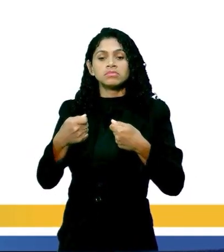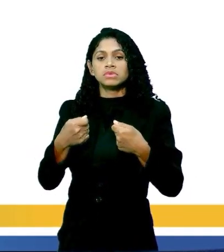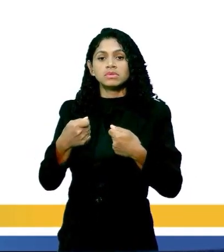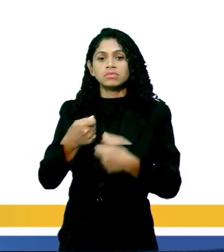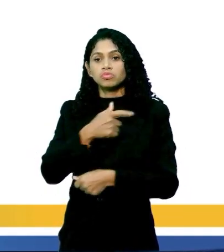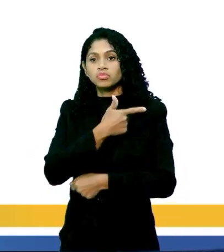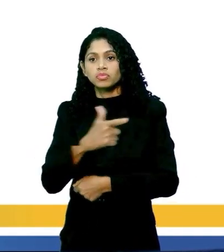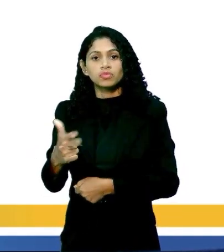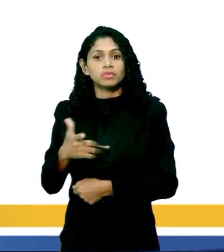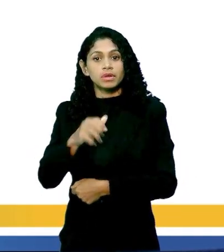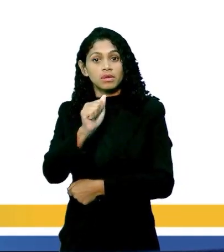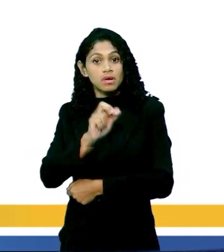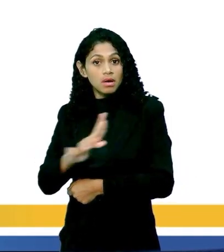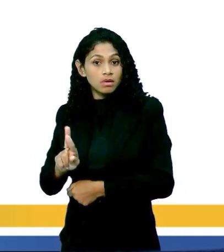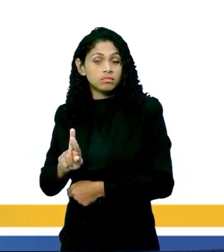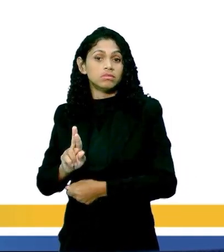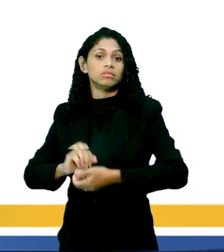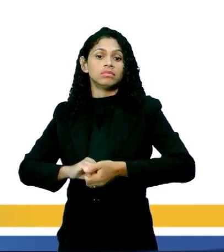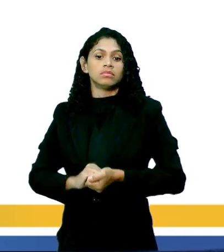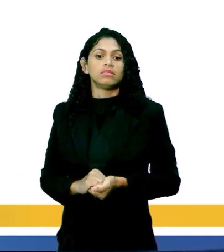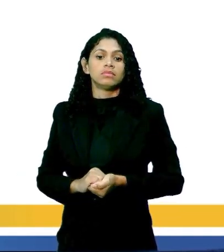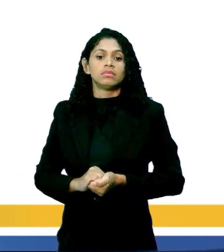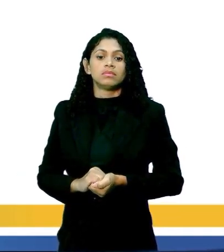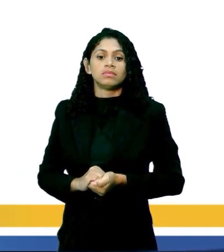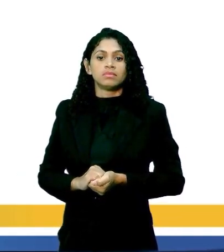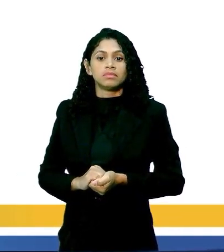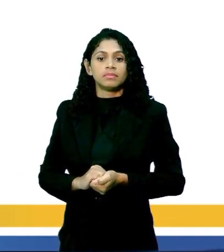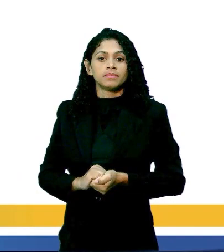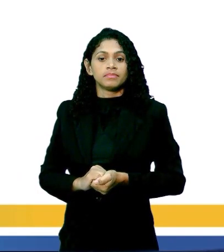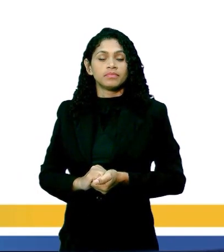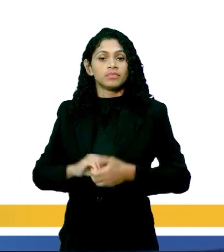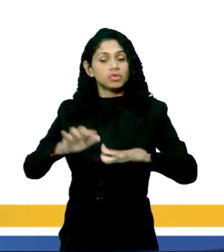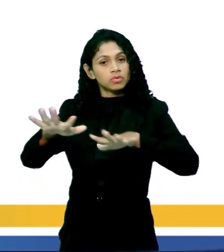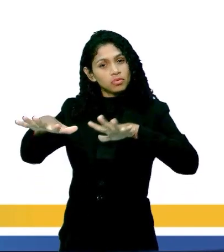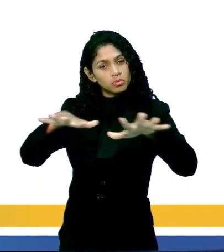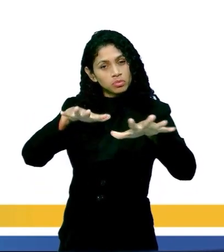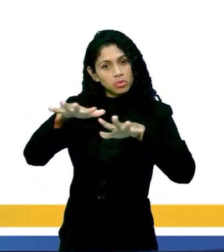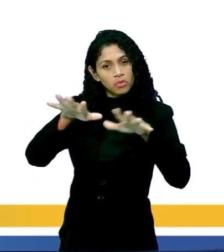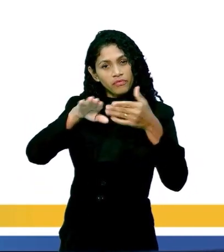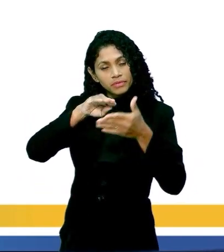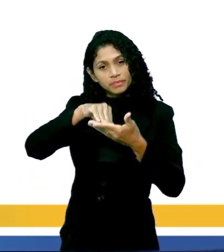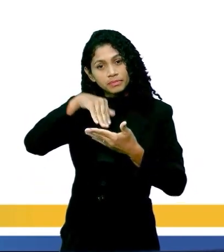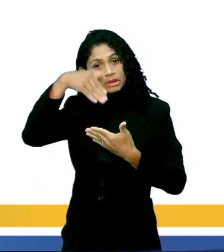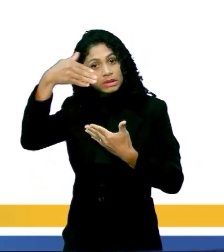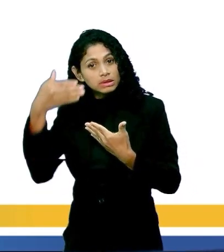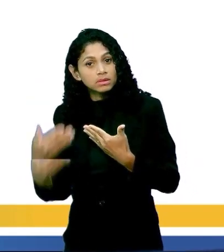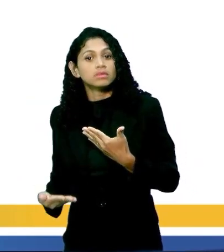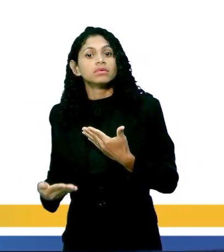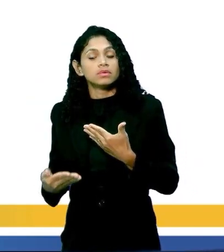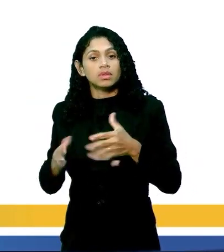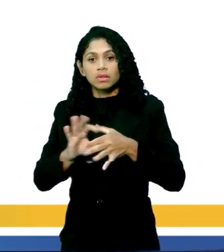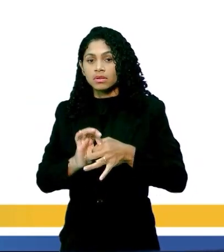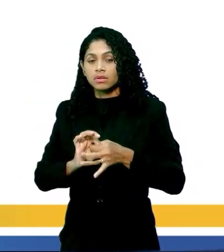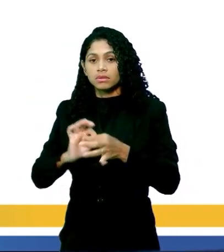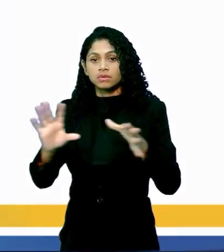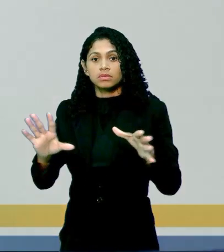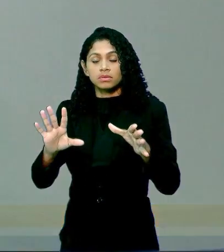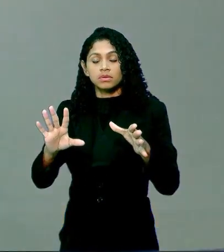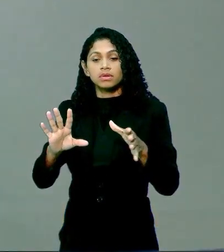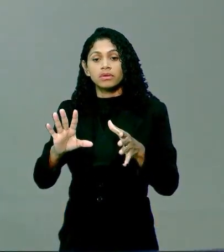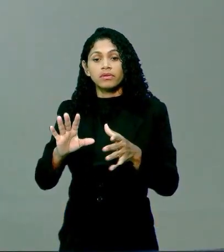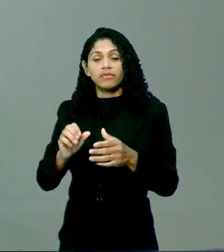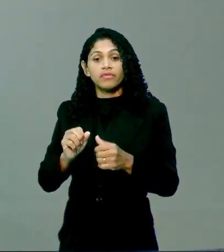ar. Então, os movimentos de lançamento vertical e queda livre geralmente são movimentos retilíneos. Para que